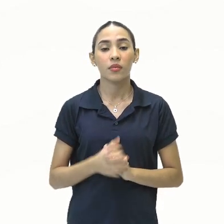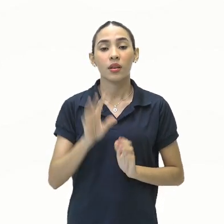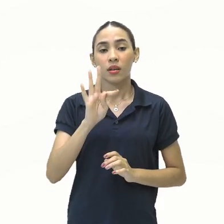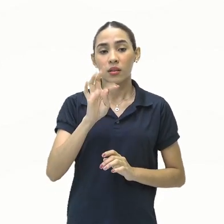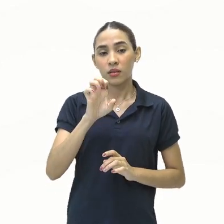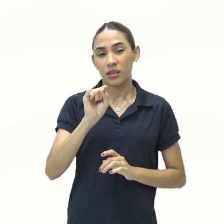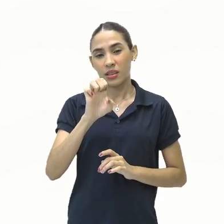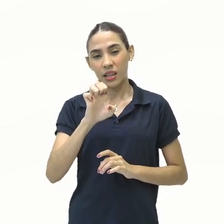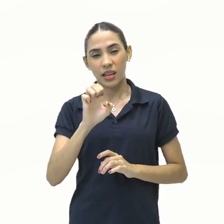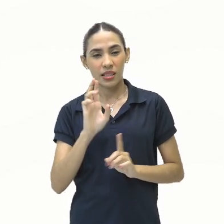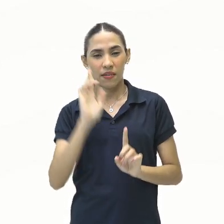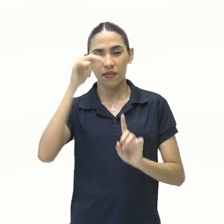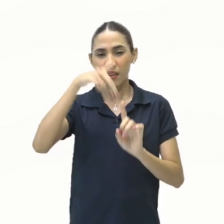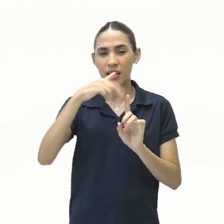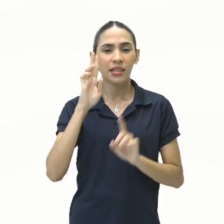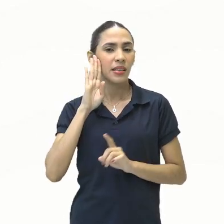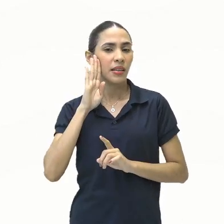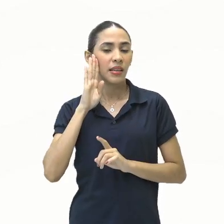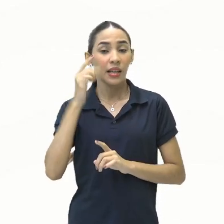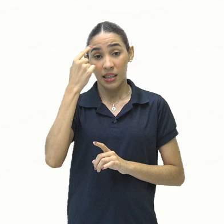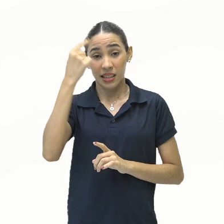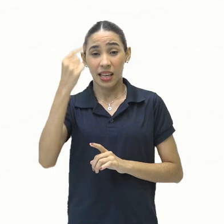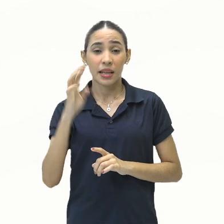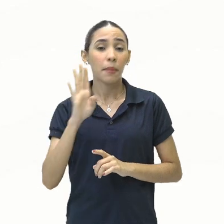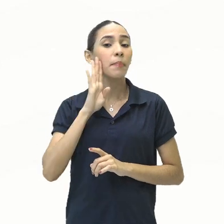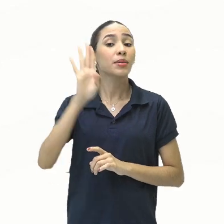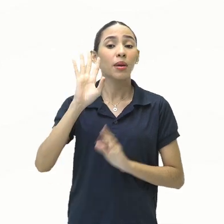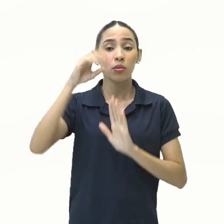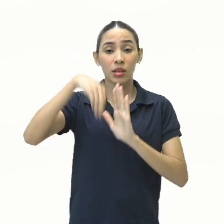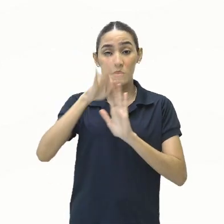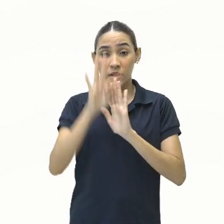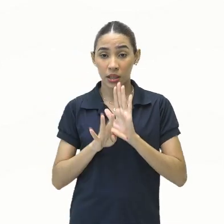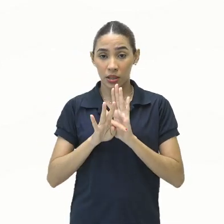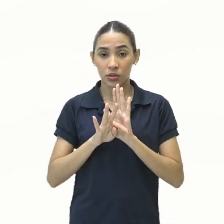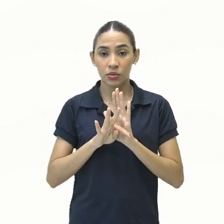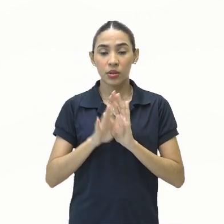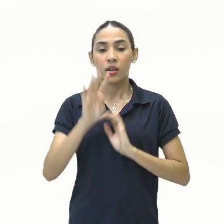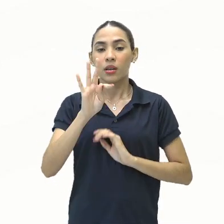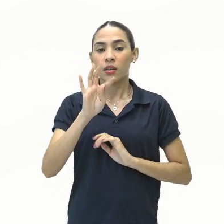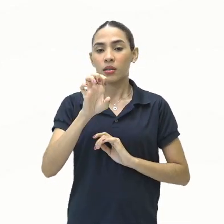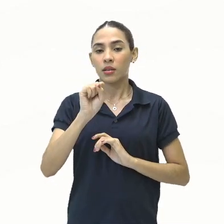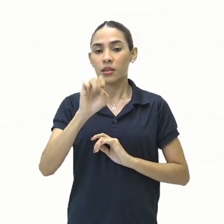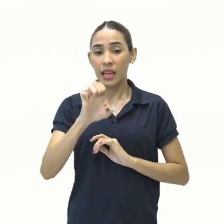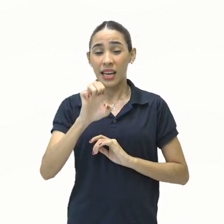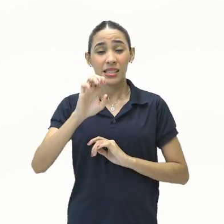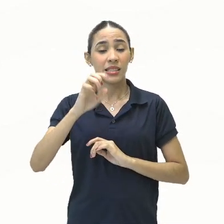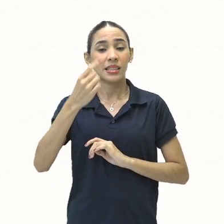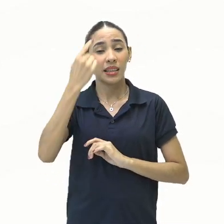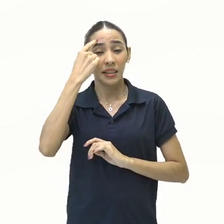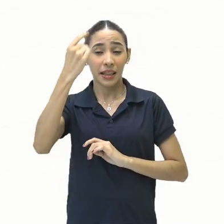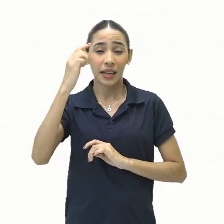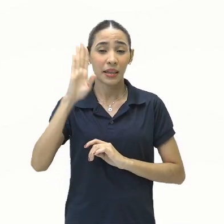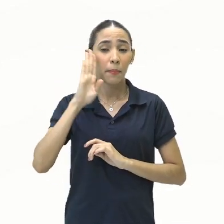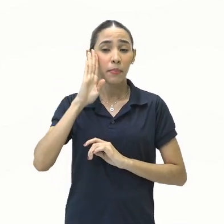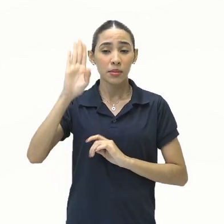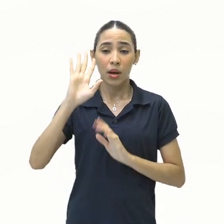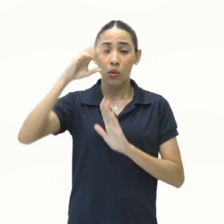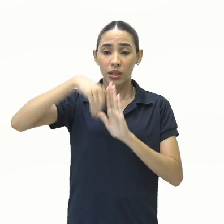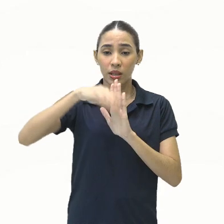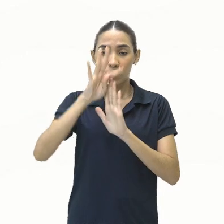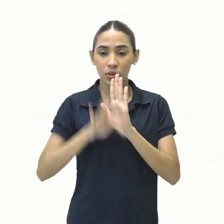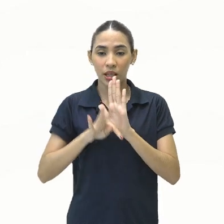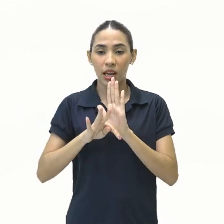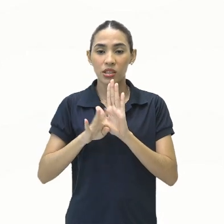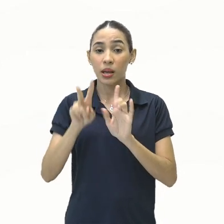ela refere-se à ideia principal do texto. Então, olha aqui, a tese ela é a ideia principal do meu texto, é o ponto